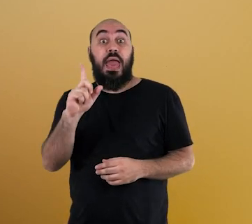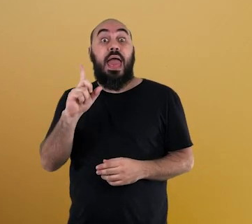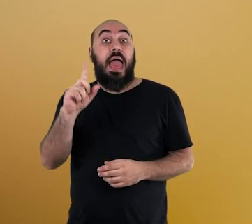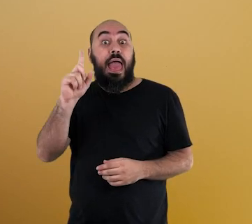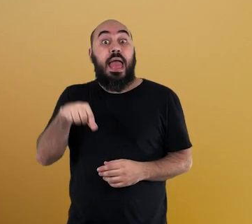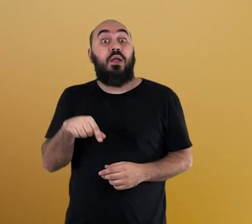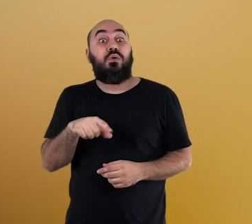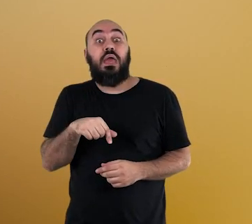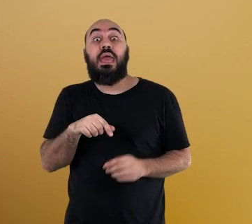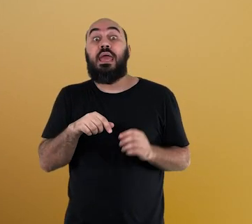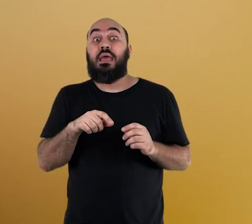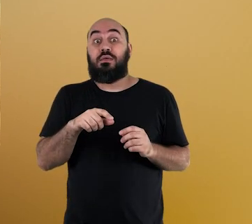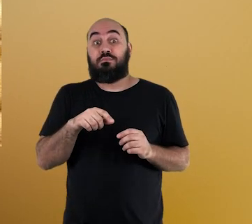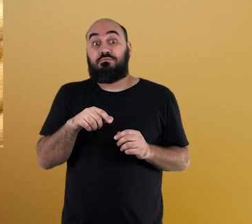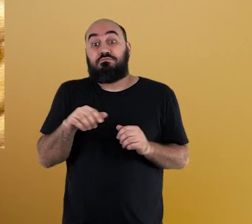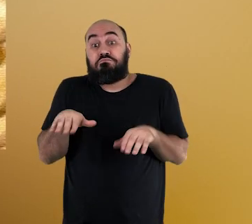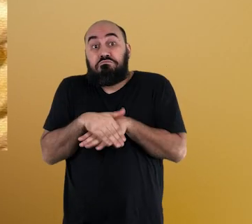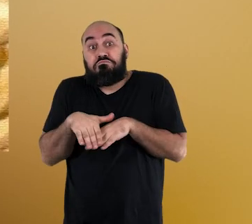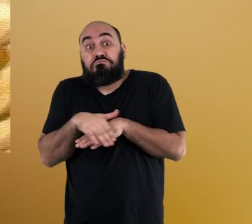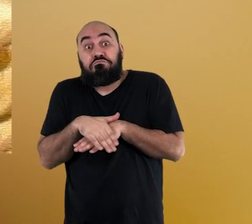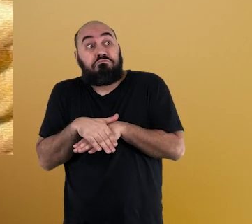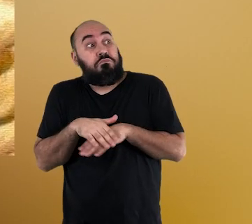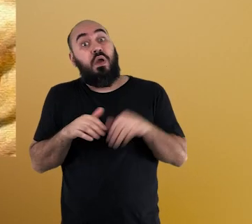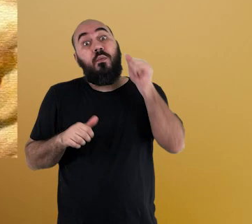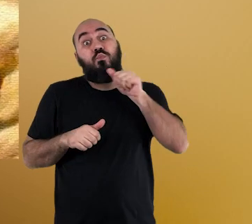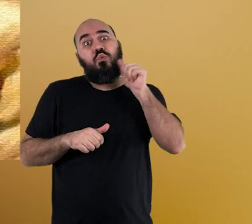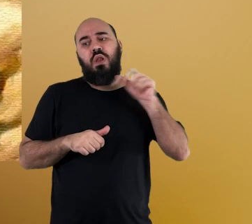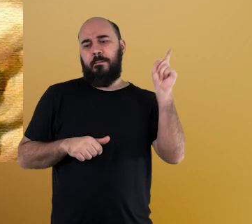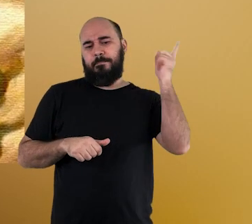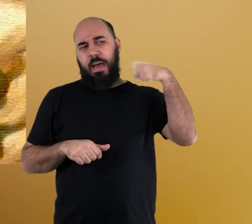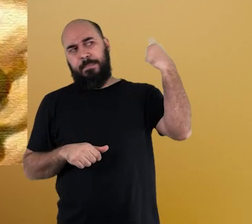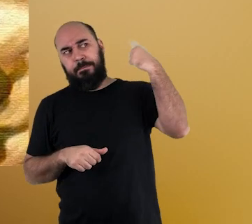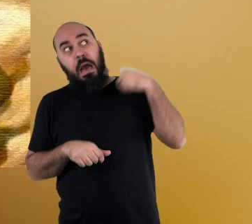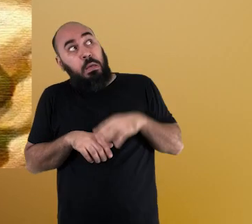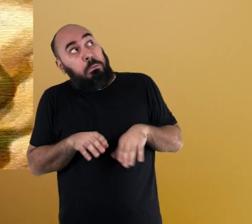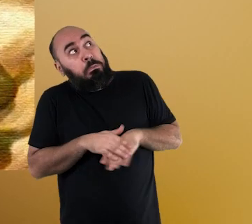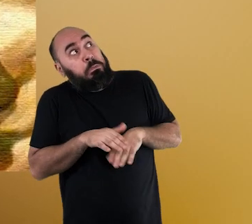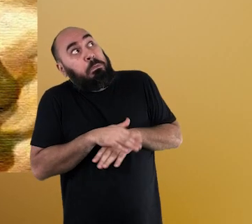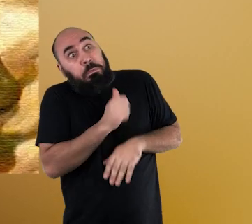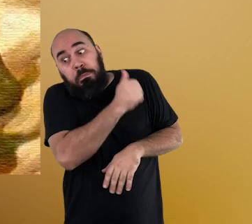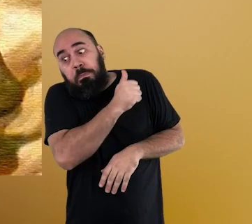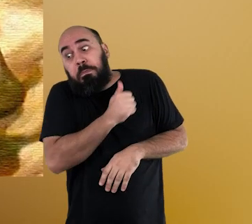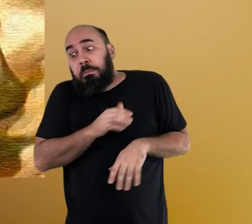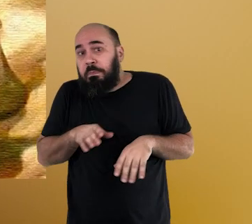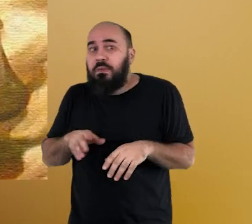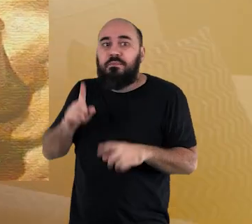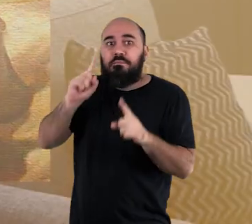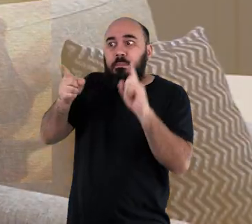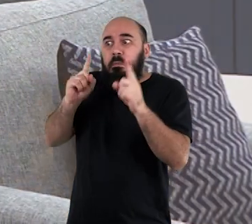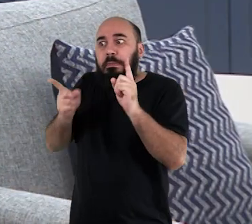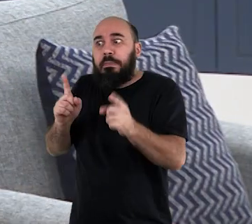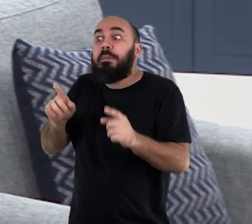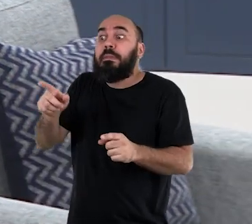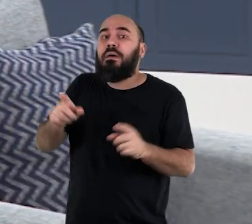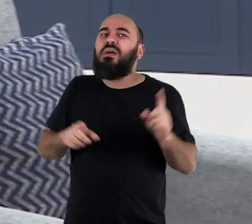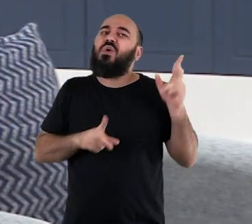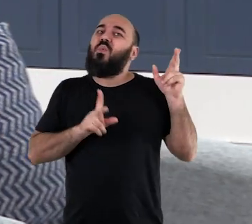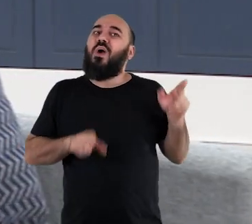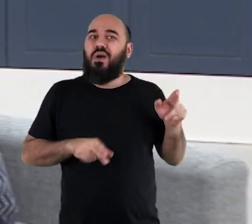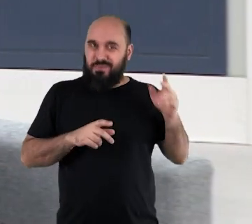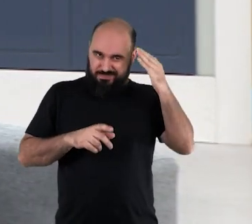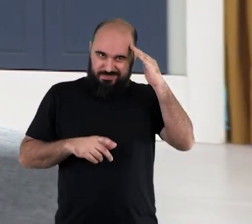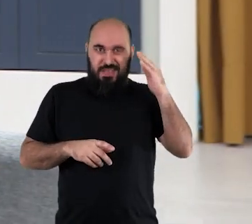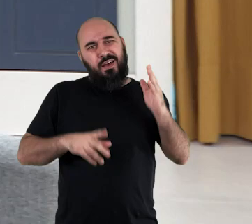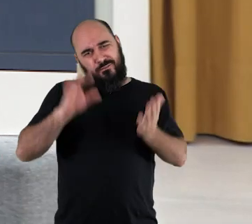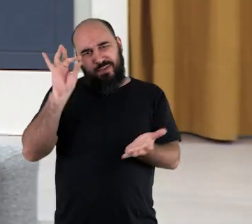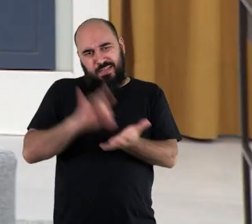por trás do trono. Era Jezabel que mandava no rei. Nesse contexto,